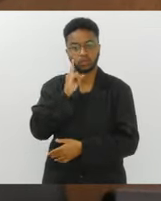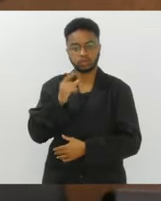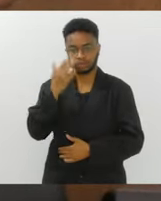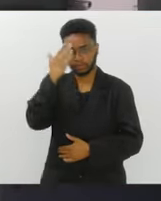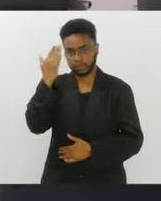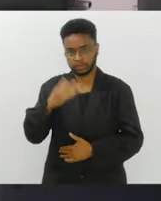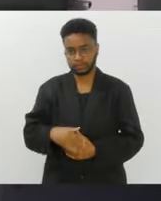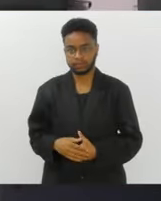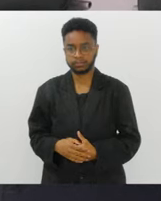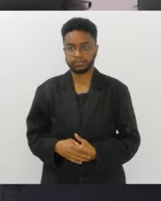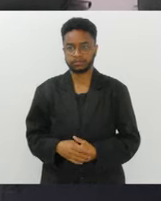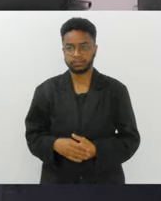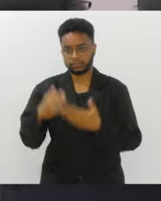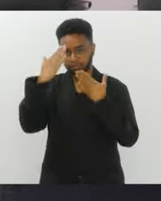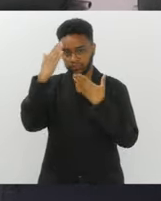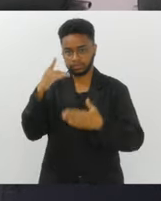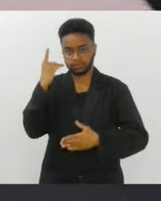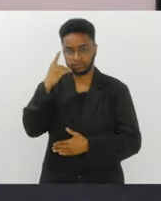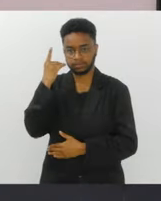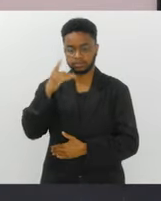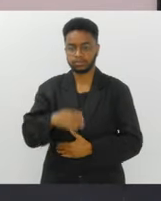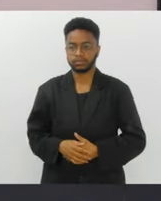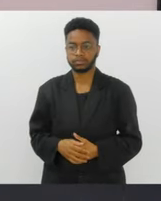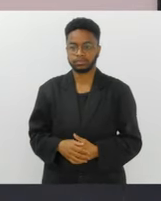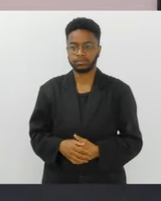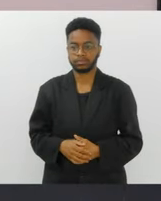Obrigado. Obrigado, deputado Santana.